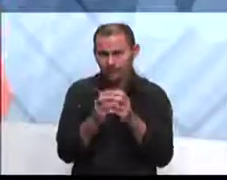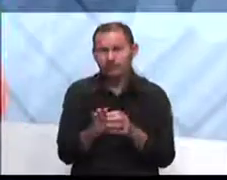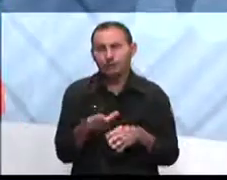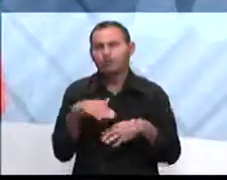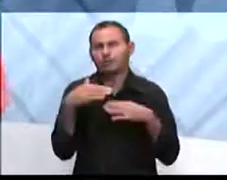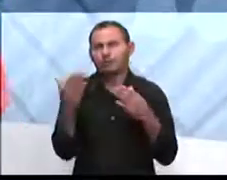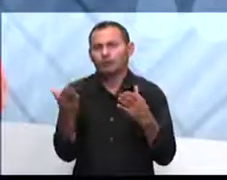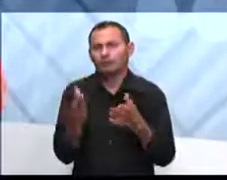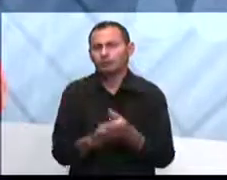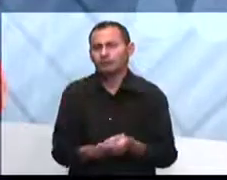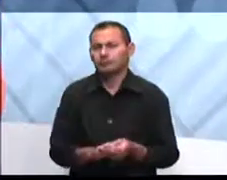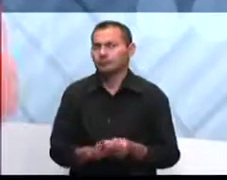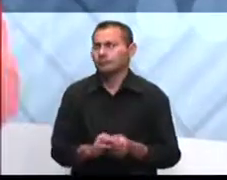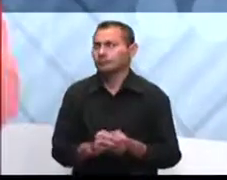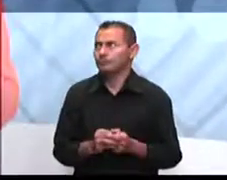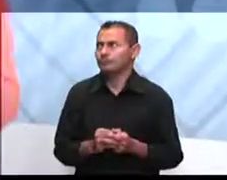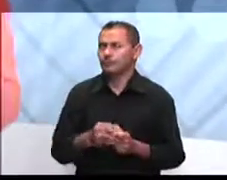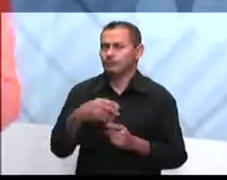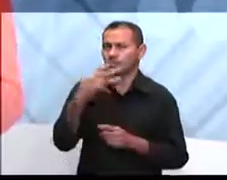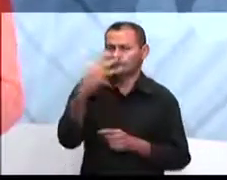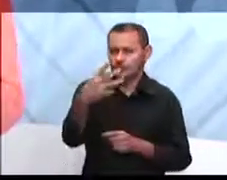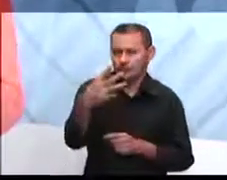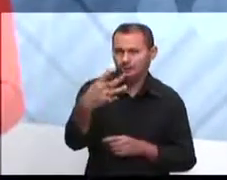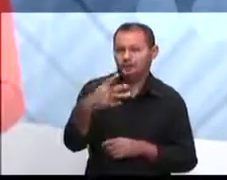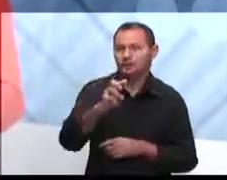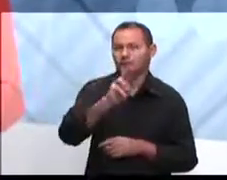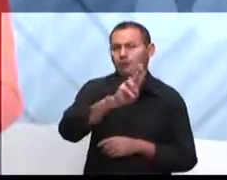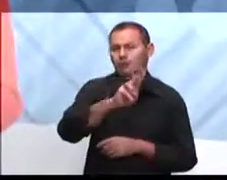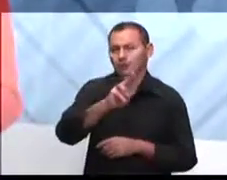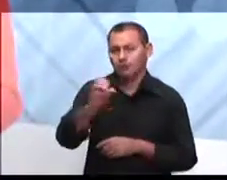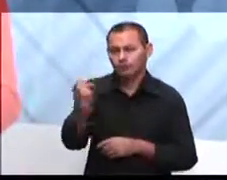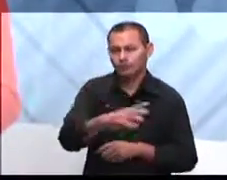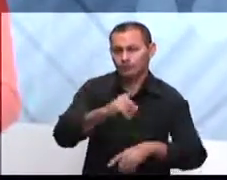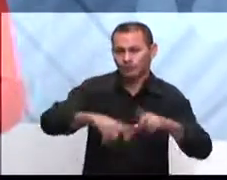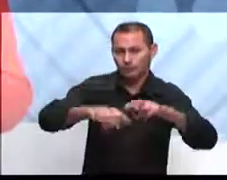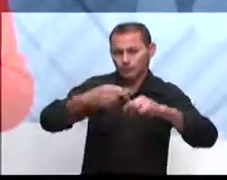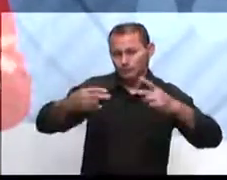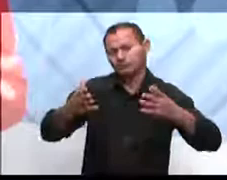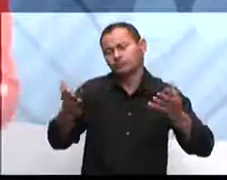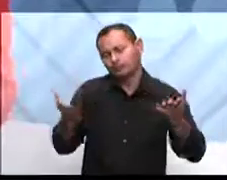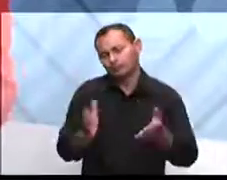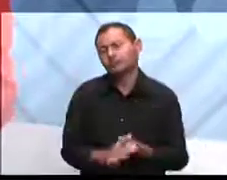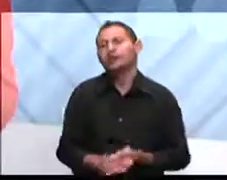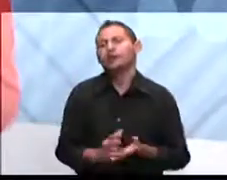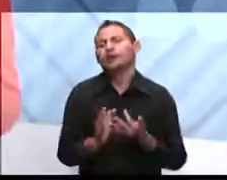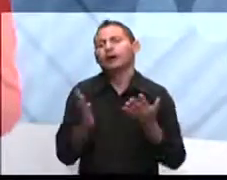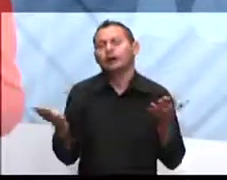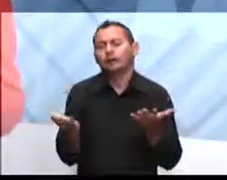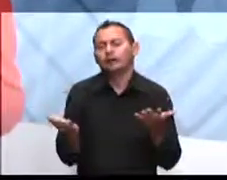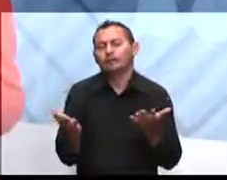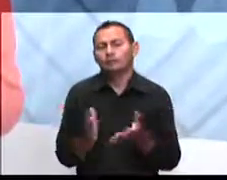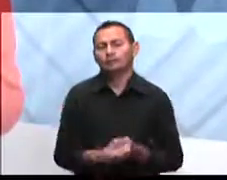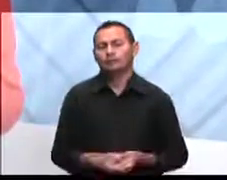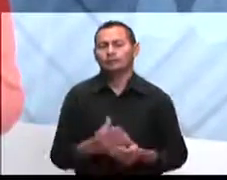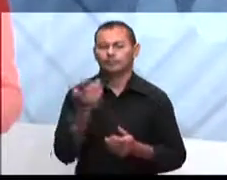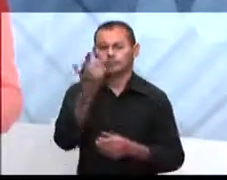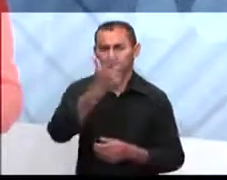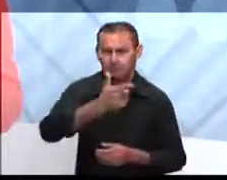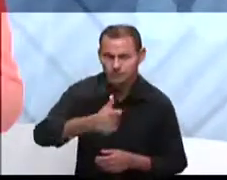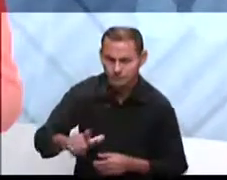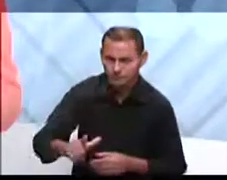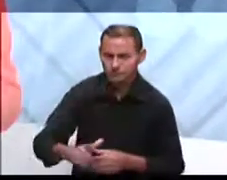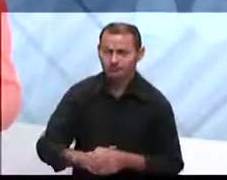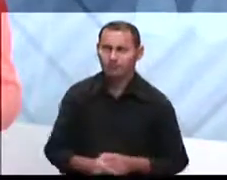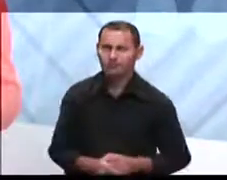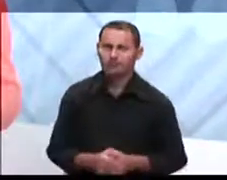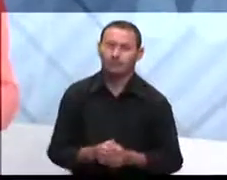quanto a esses 3 novos produtos. E aí, finalmente, né, novamente,